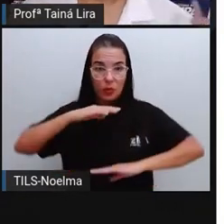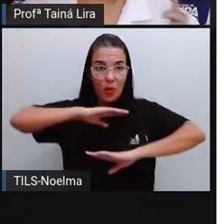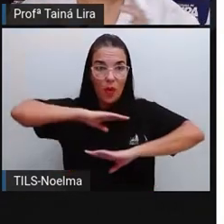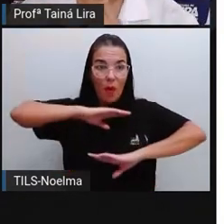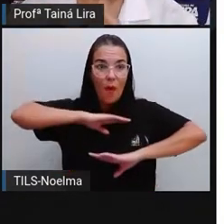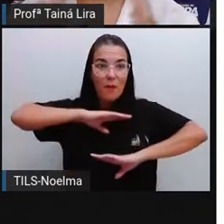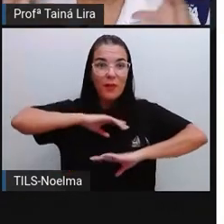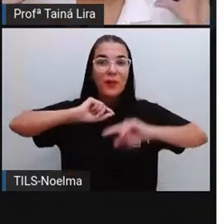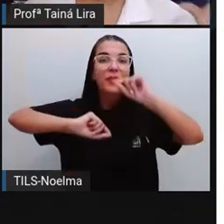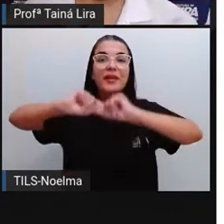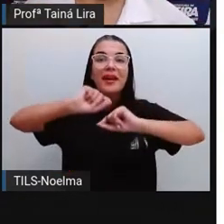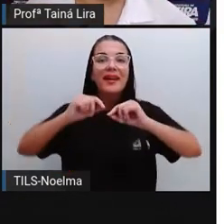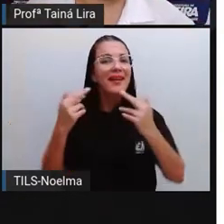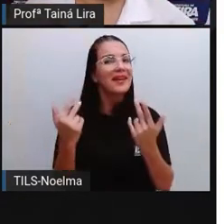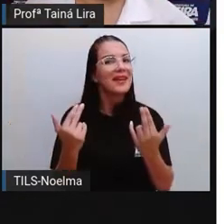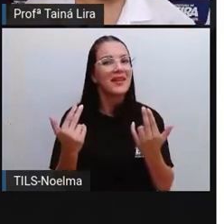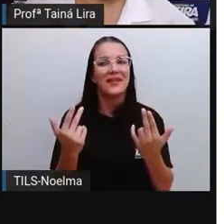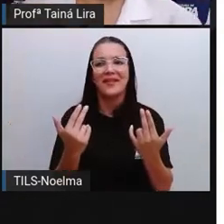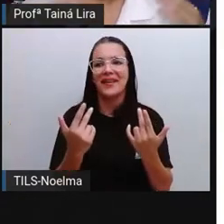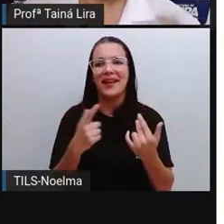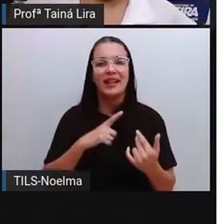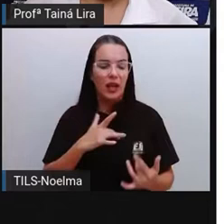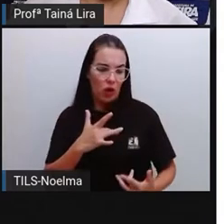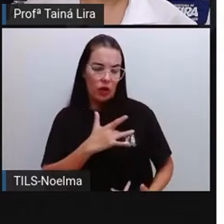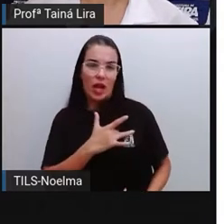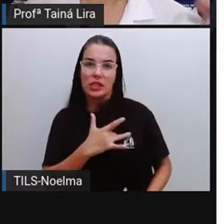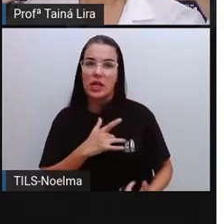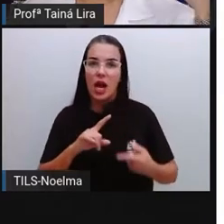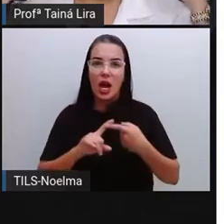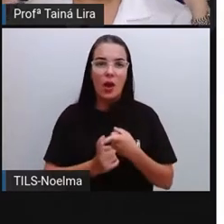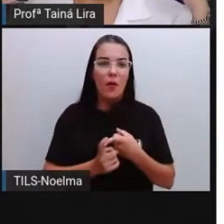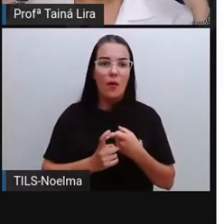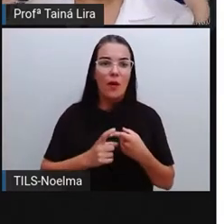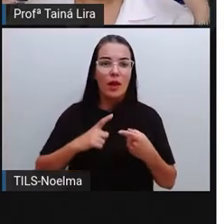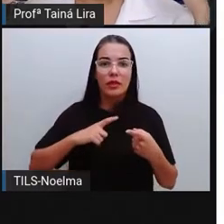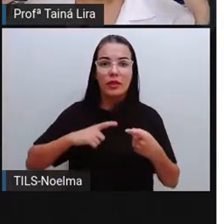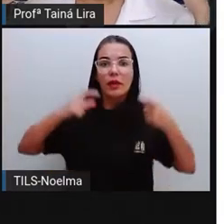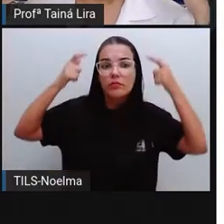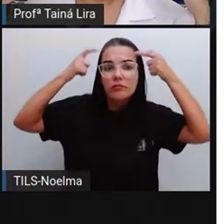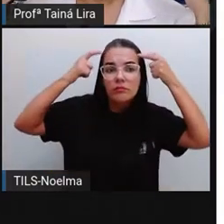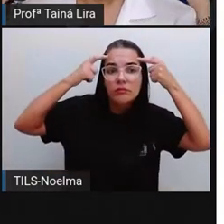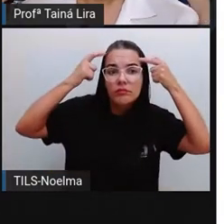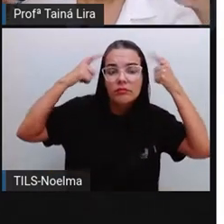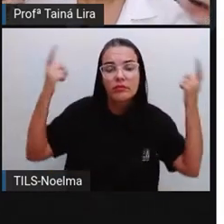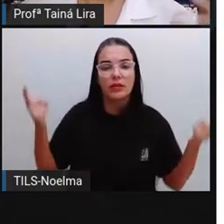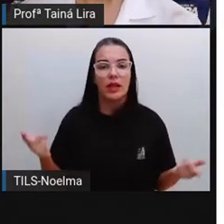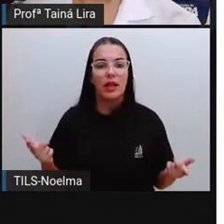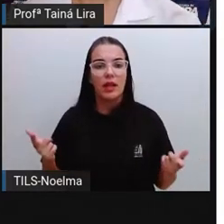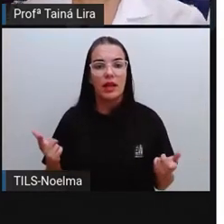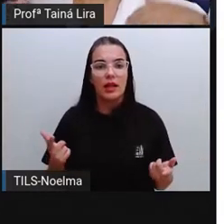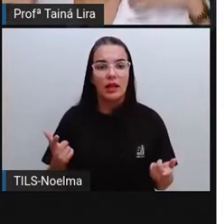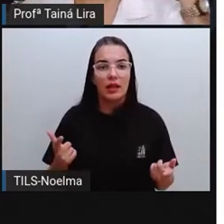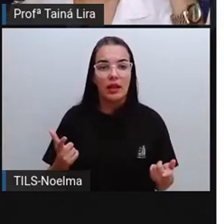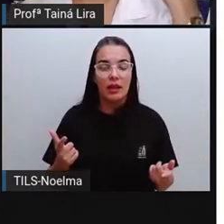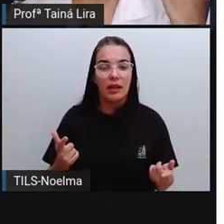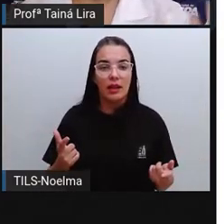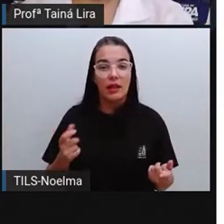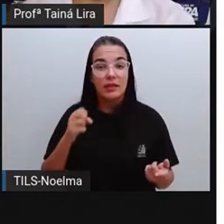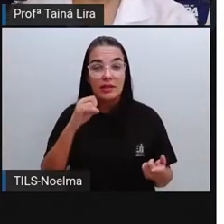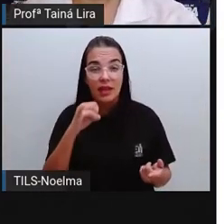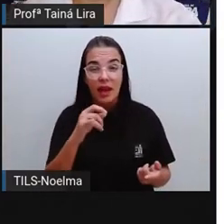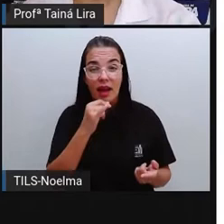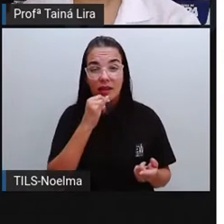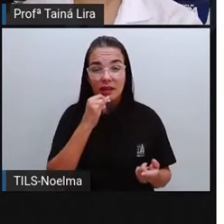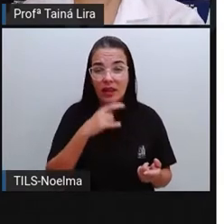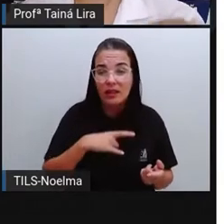órgãos. Todos nós temos os órgãos, coração, cérebro, tá bom? Ainda que a gente